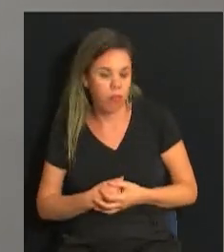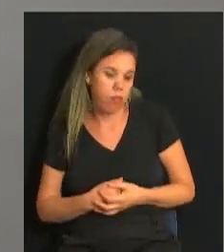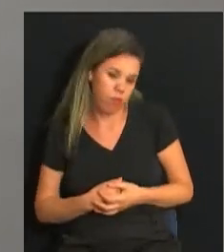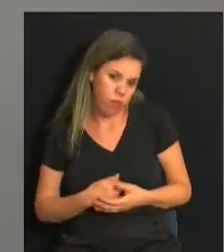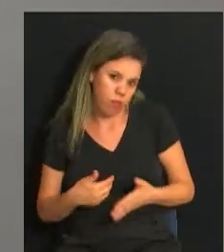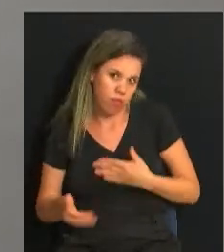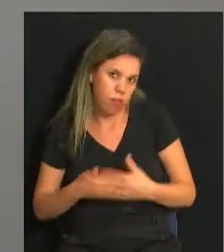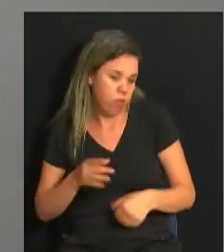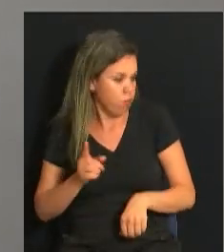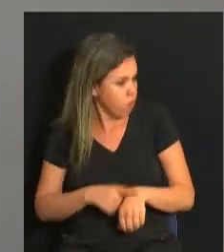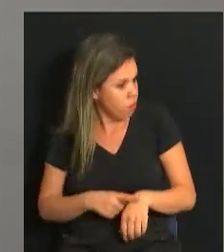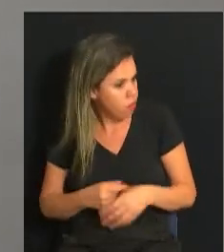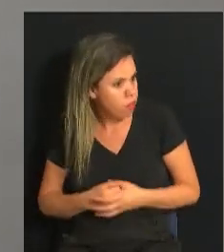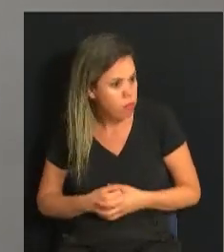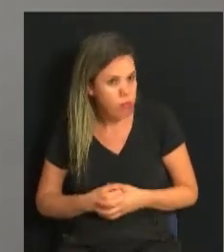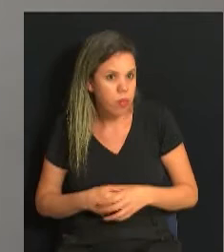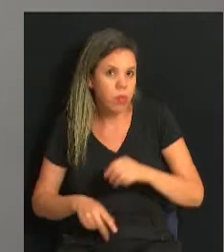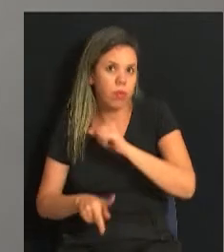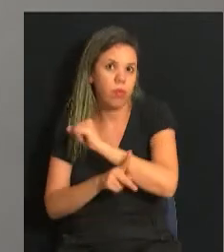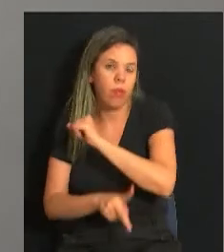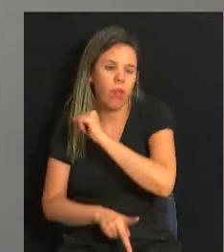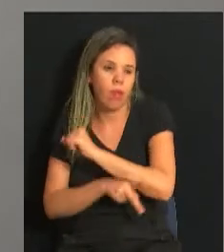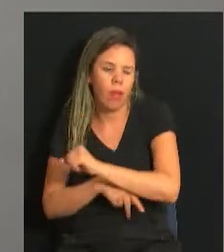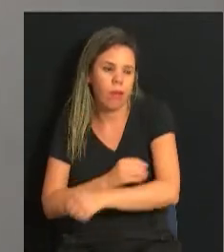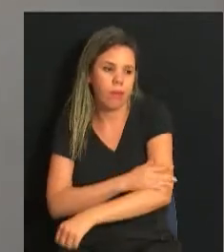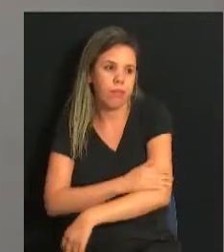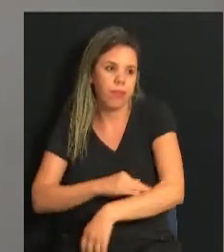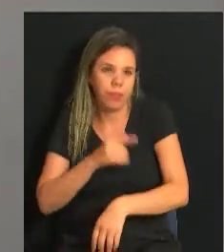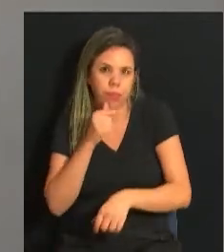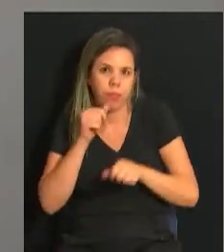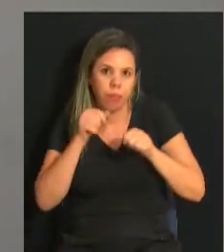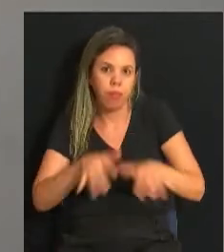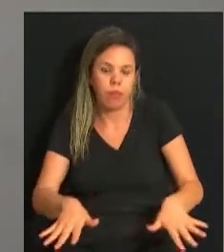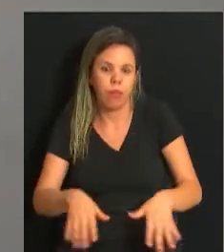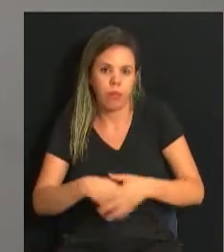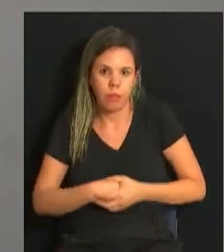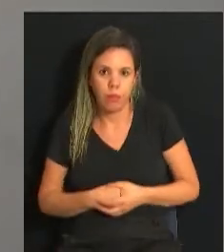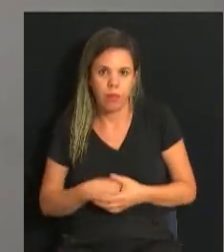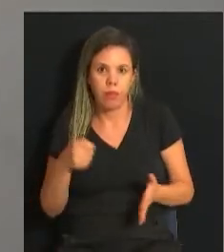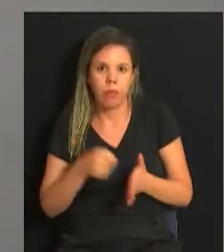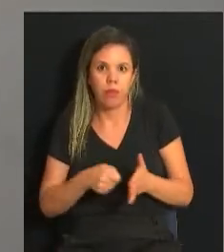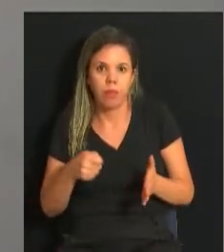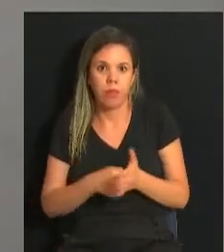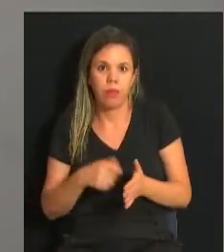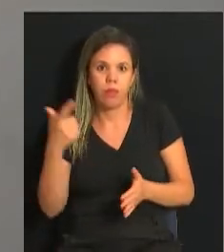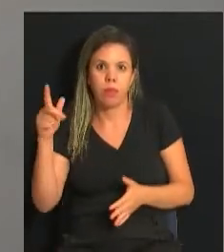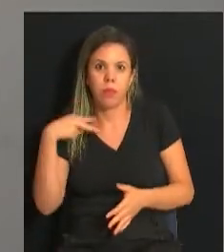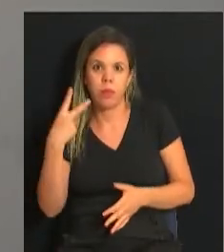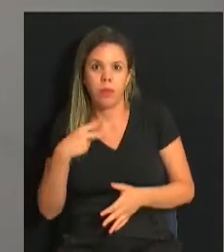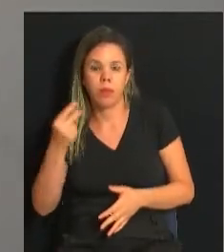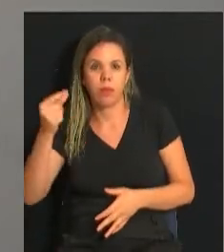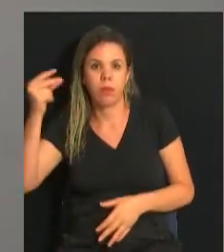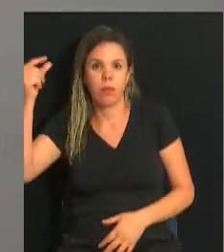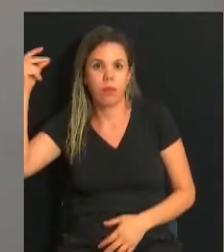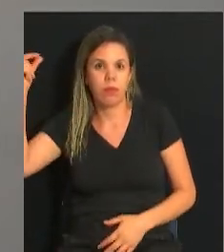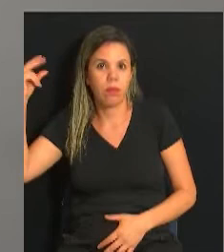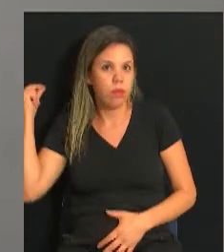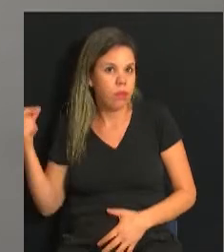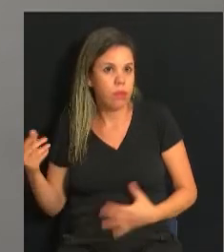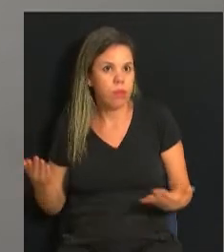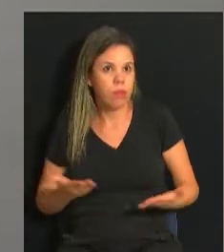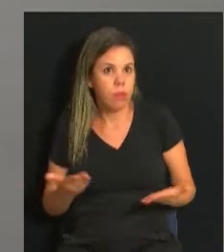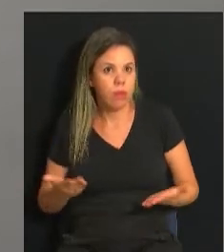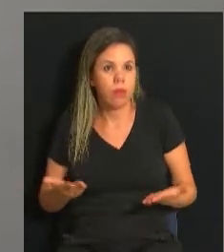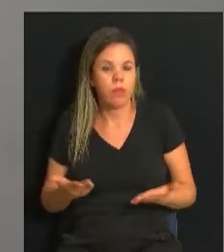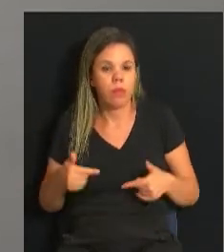a qualquer momento Essa ponte venha Por Água Abaixo já vem uma luta de outros vereadores muito antiga então agora